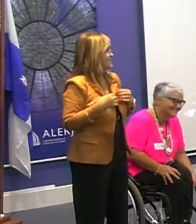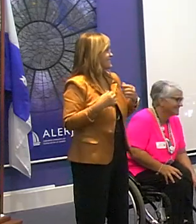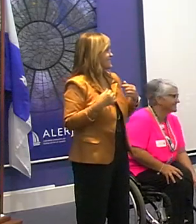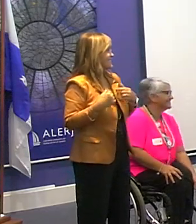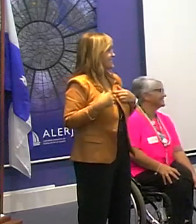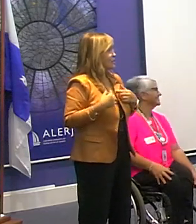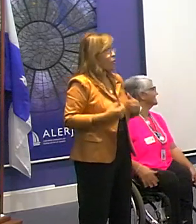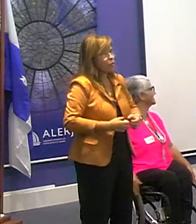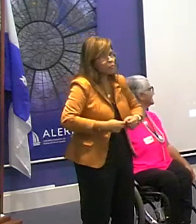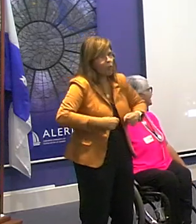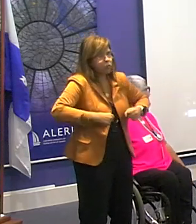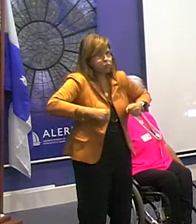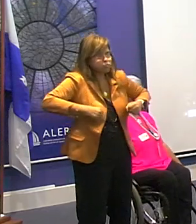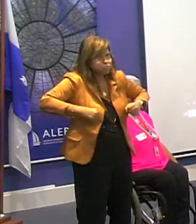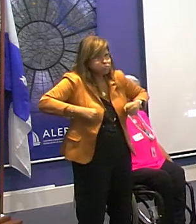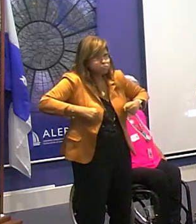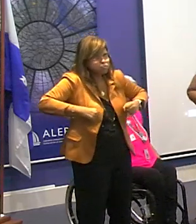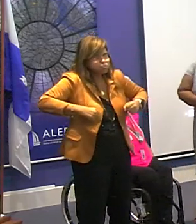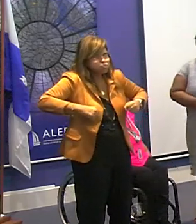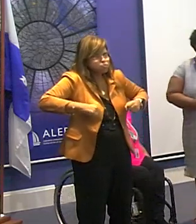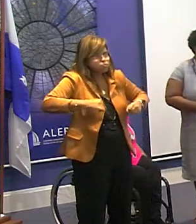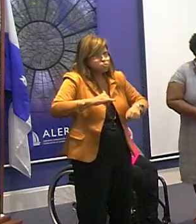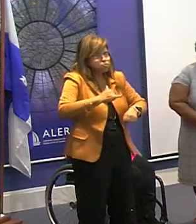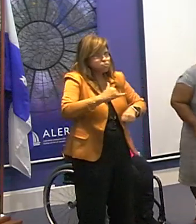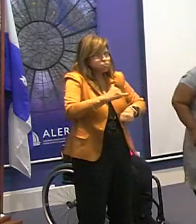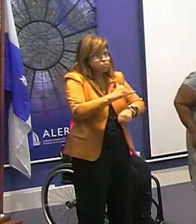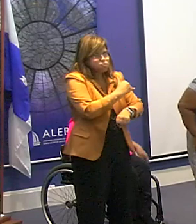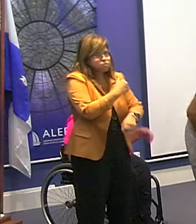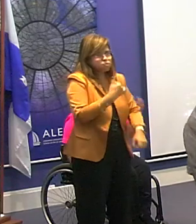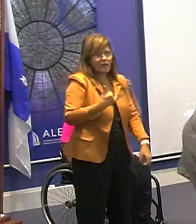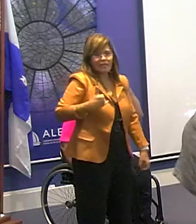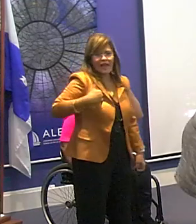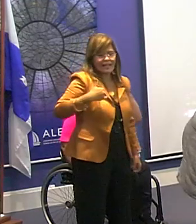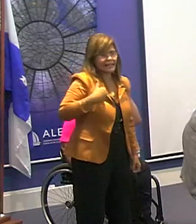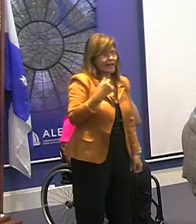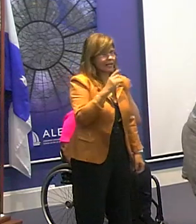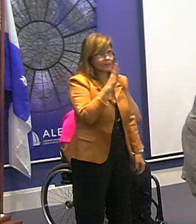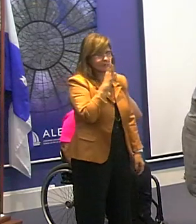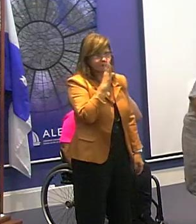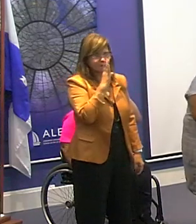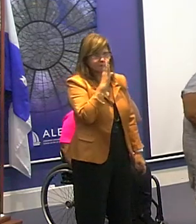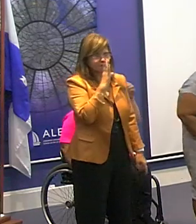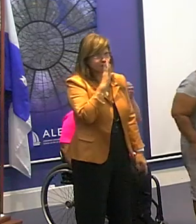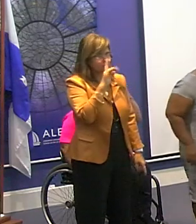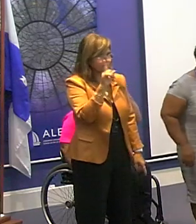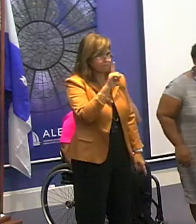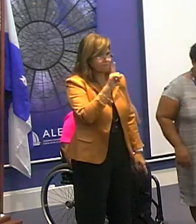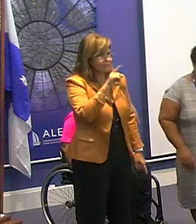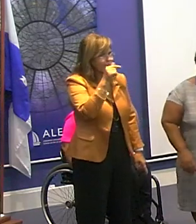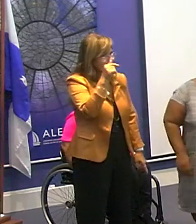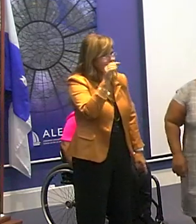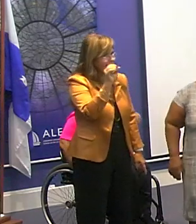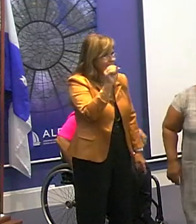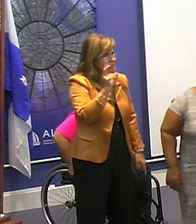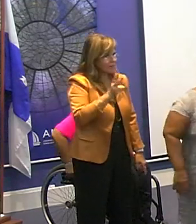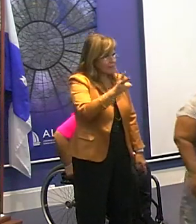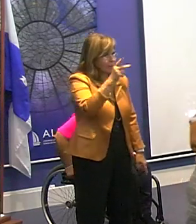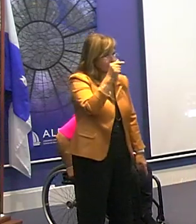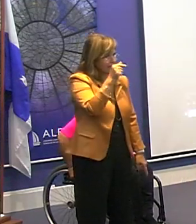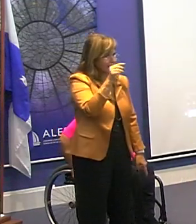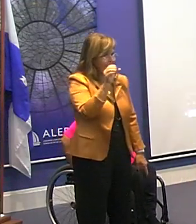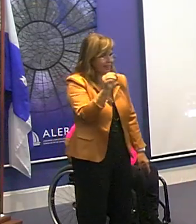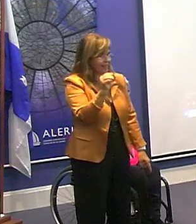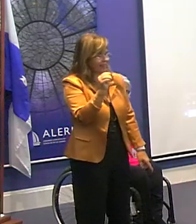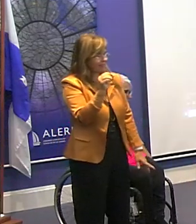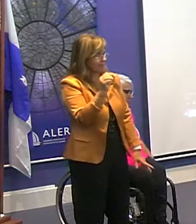Eu sou gordinha. Não vou dizer a minha idade, porque todo ano eu faço 70. Então,